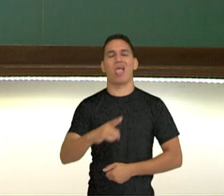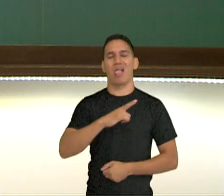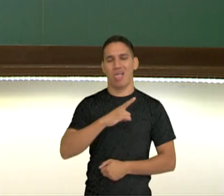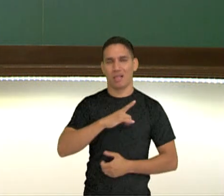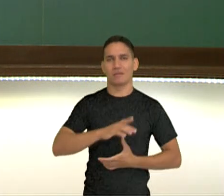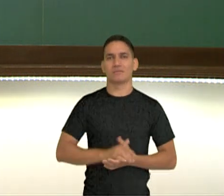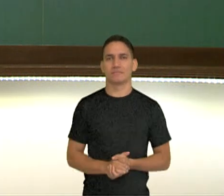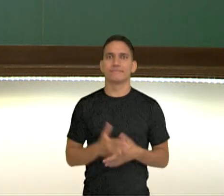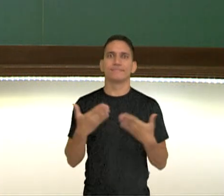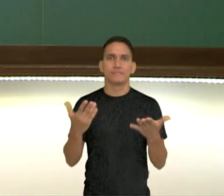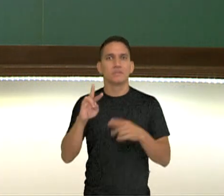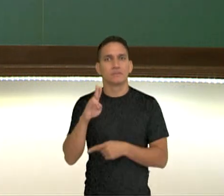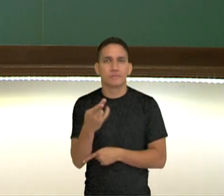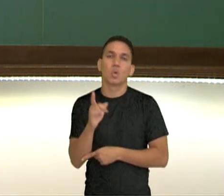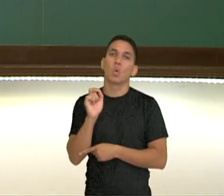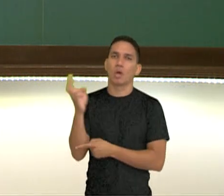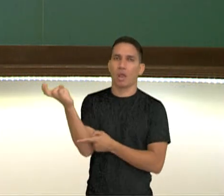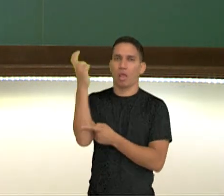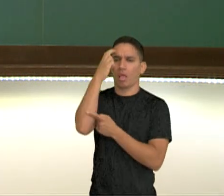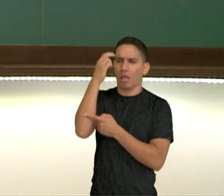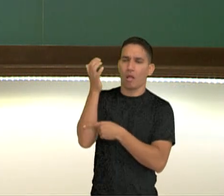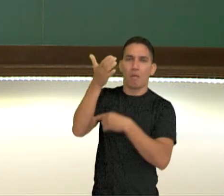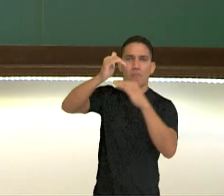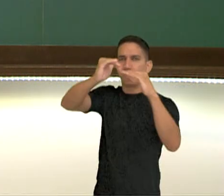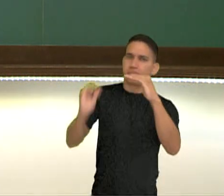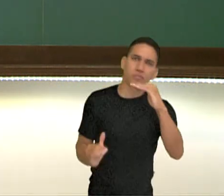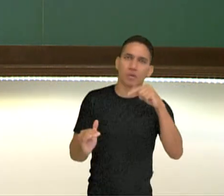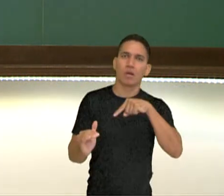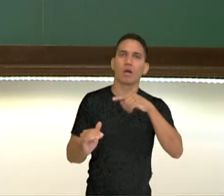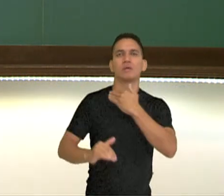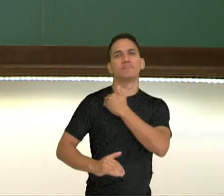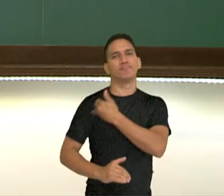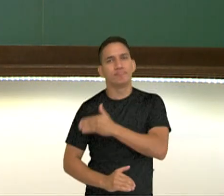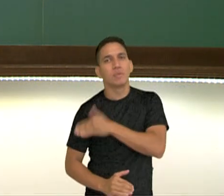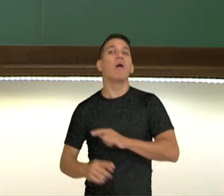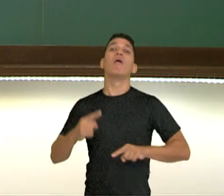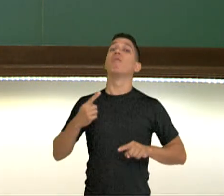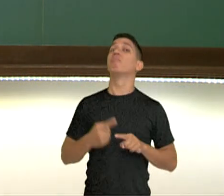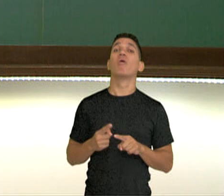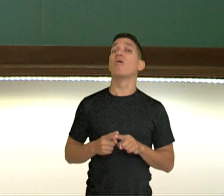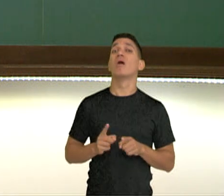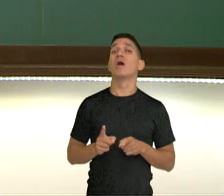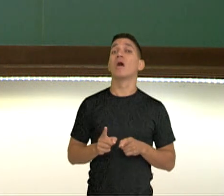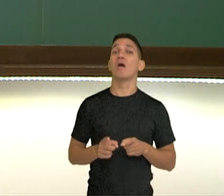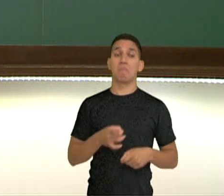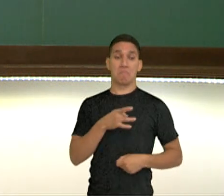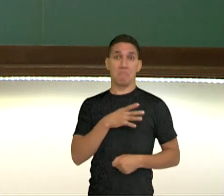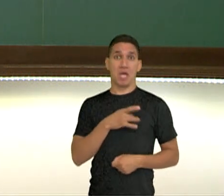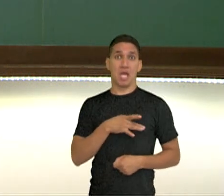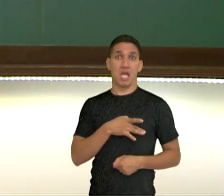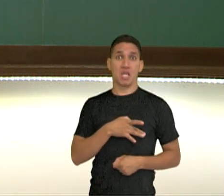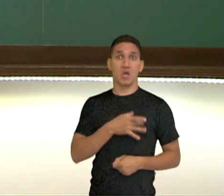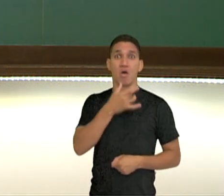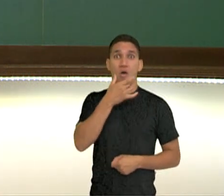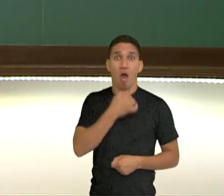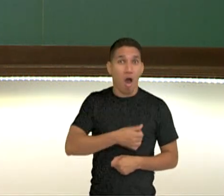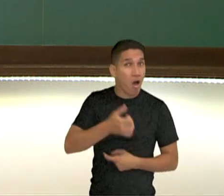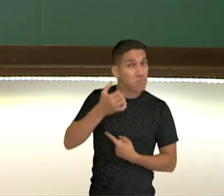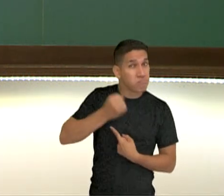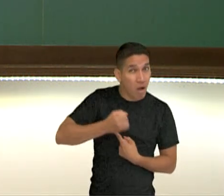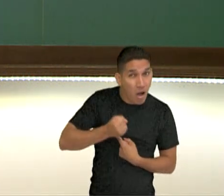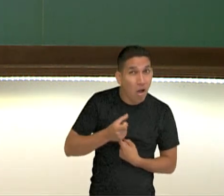Olha só uma cultura relegado a discriminação simplesmente por medo do homem branco